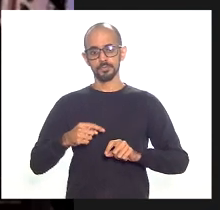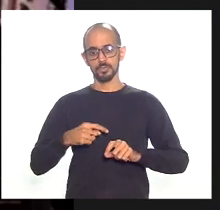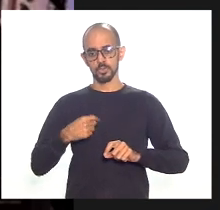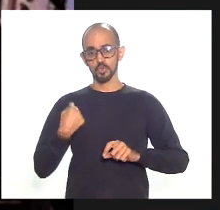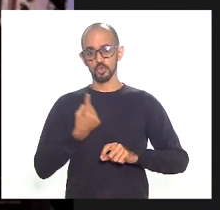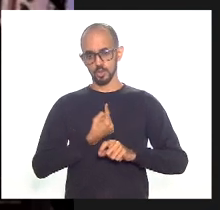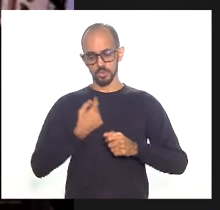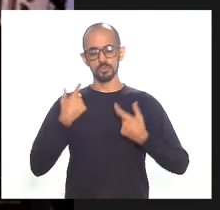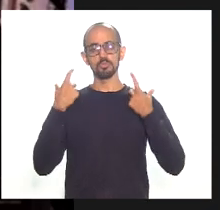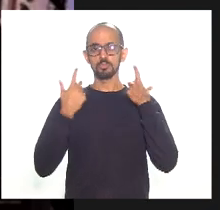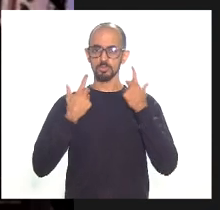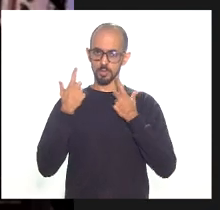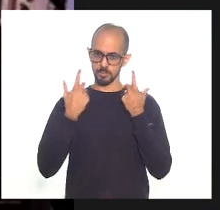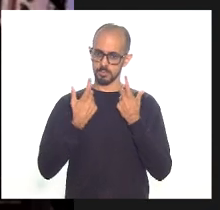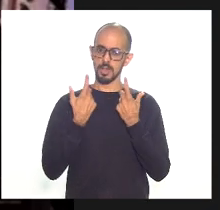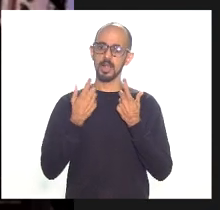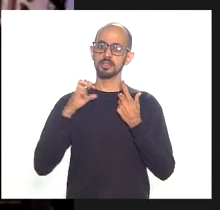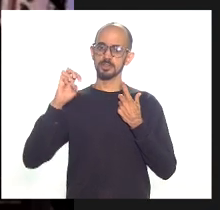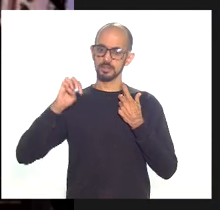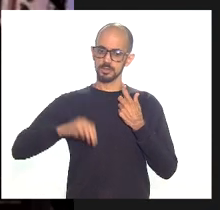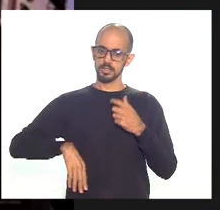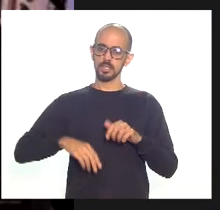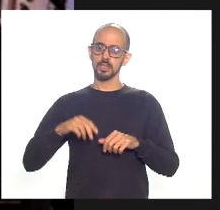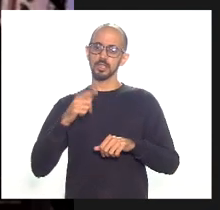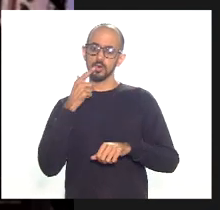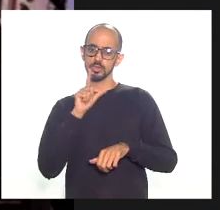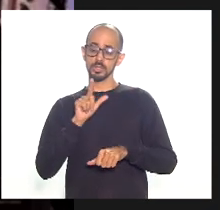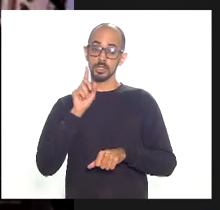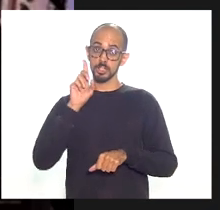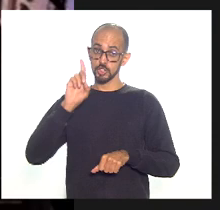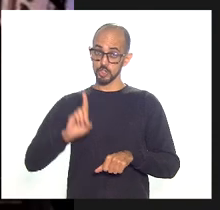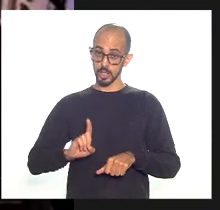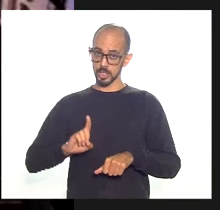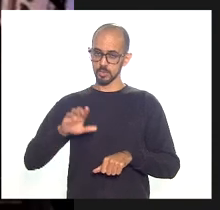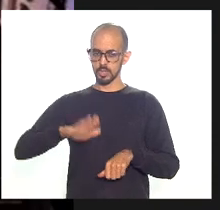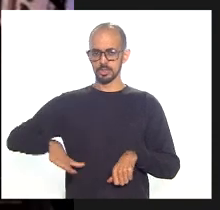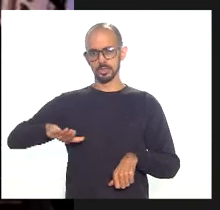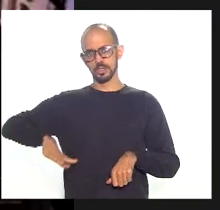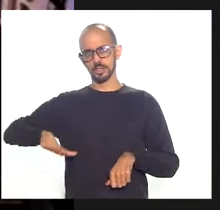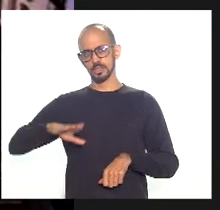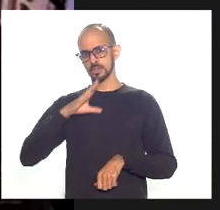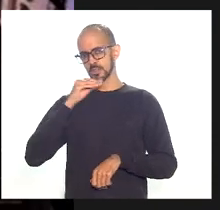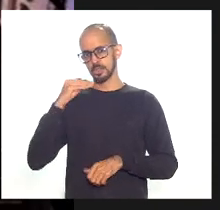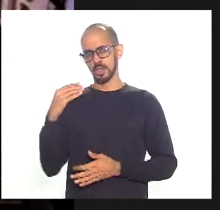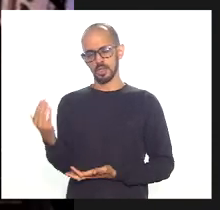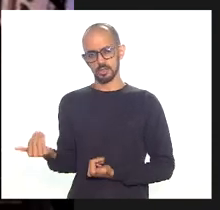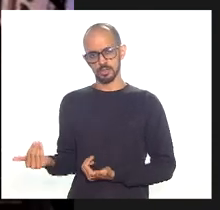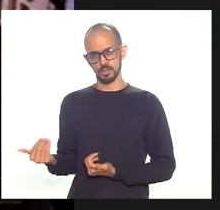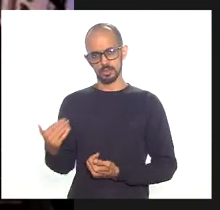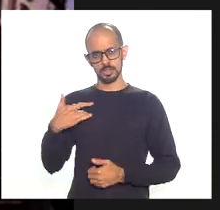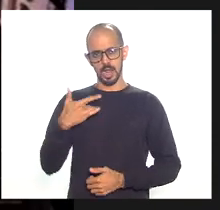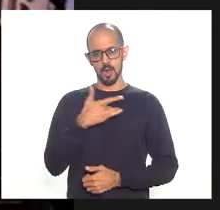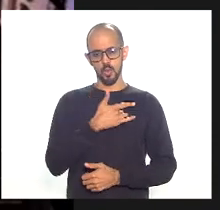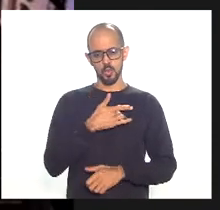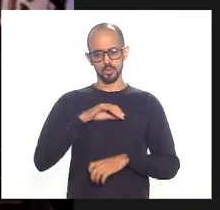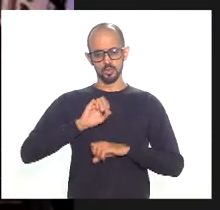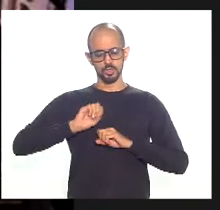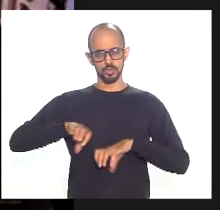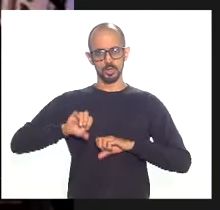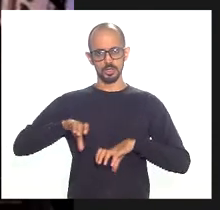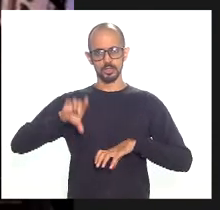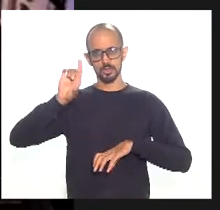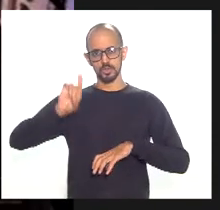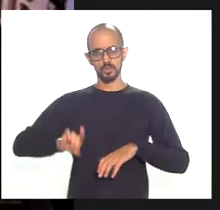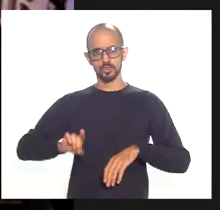sim, em garantir direitos para as nossas crianças e adolescentes. A saúde, a educação, o direito à